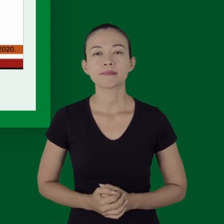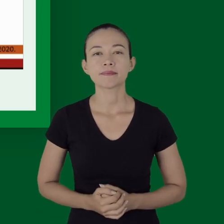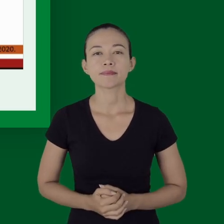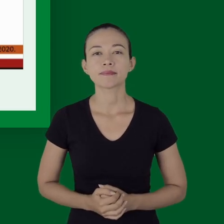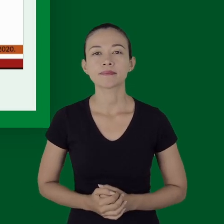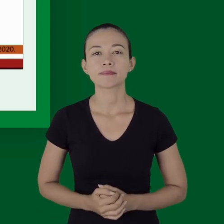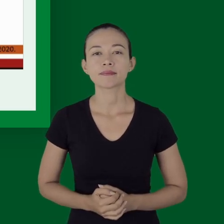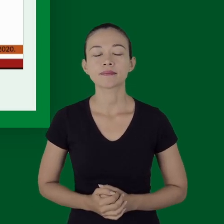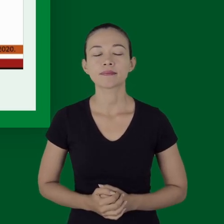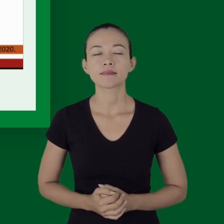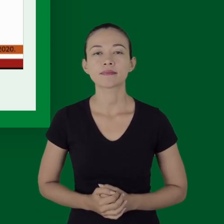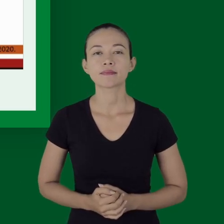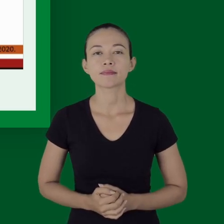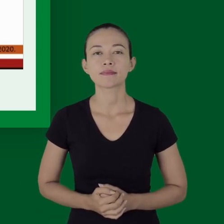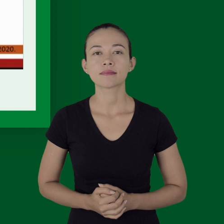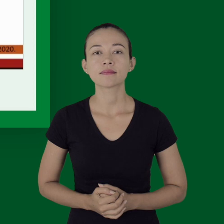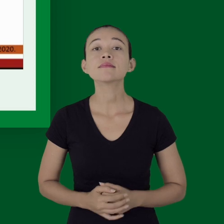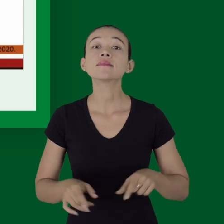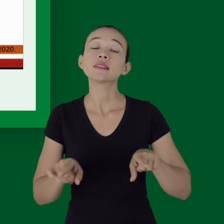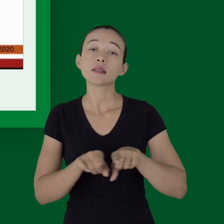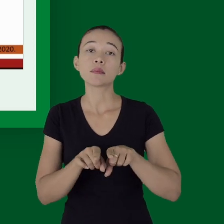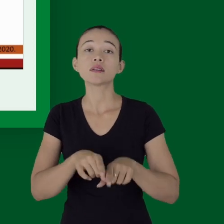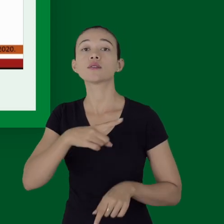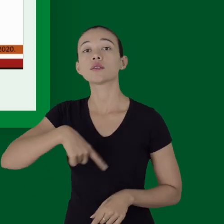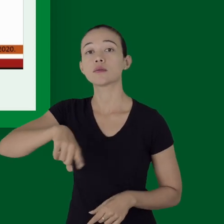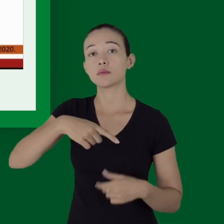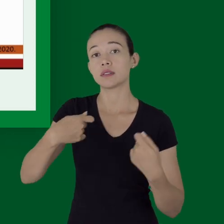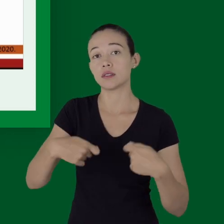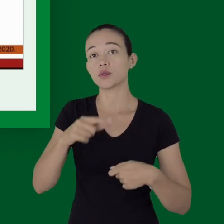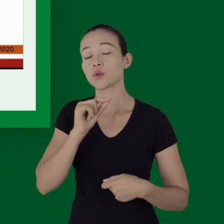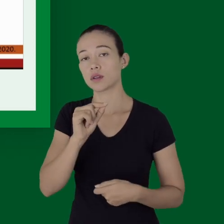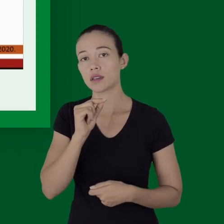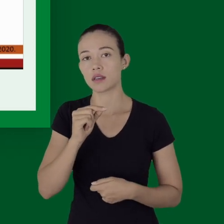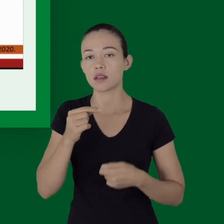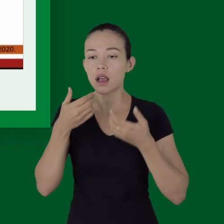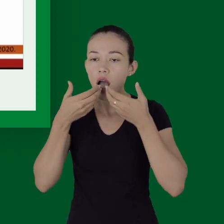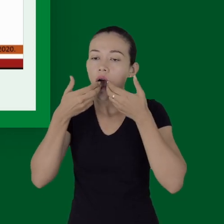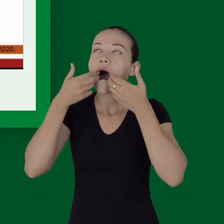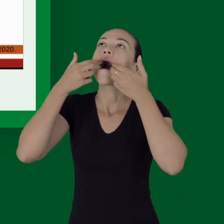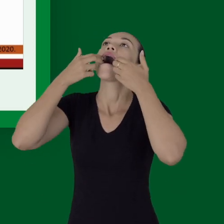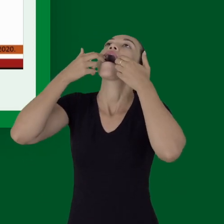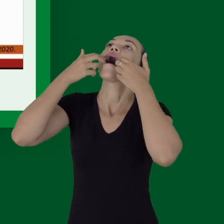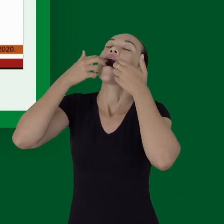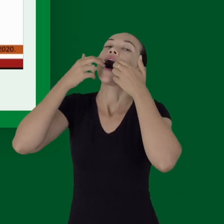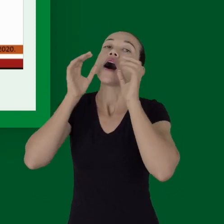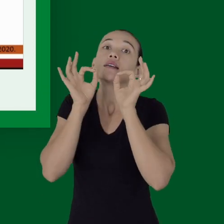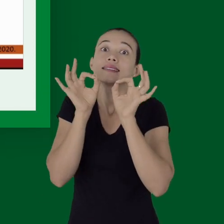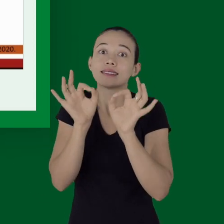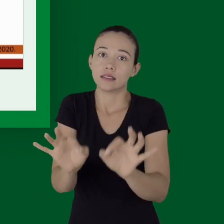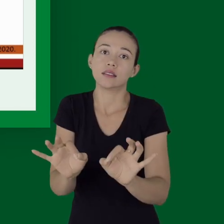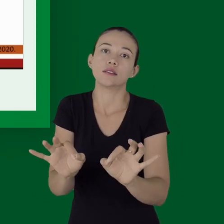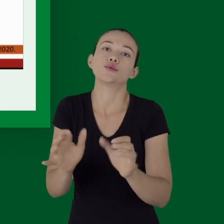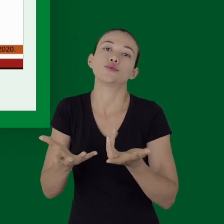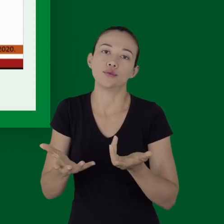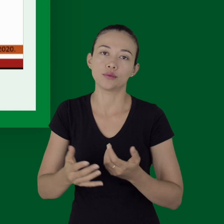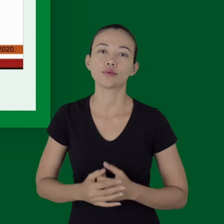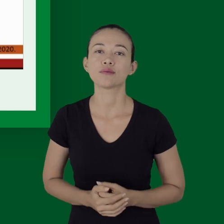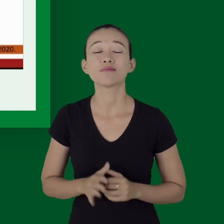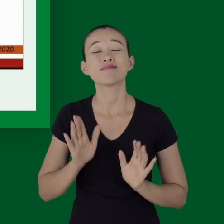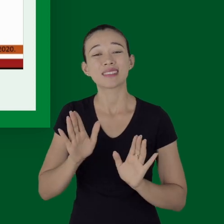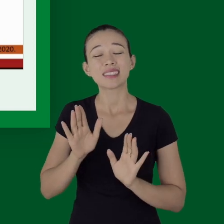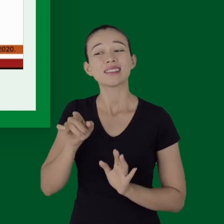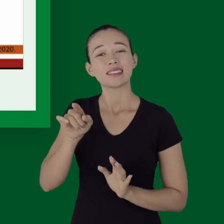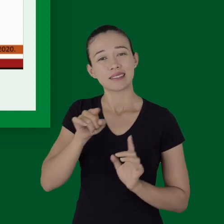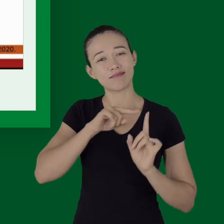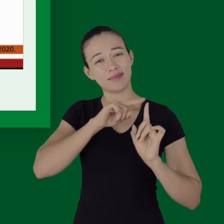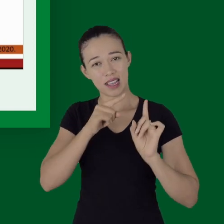maternas, a gente tem, então, que fazer o adequado manejo da via aérea, lembrando que a gestante, ela se comporta como uma potencial via aérea difícil, então,